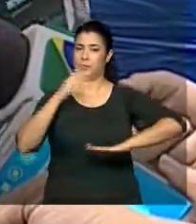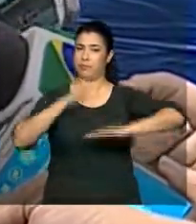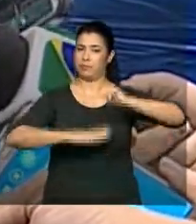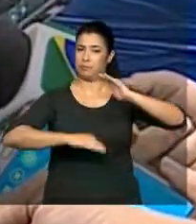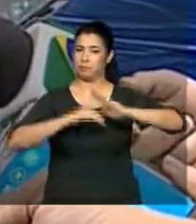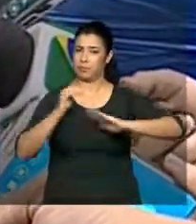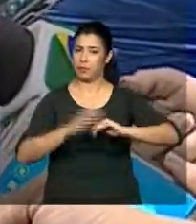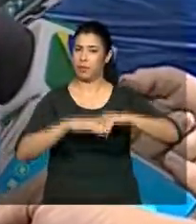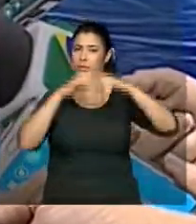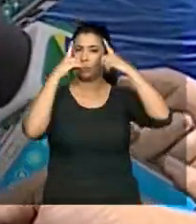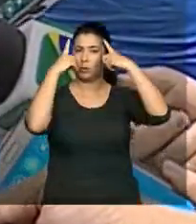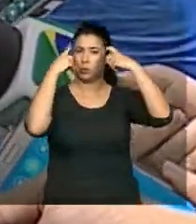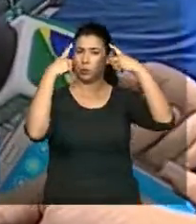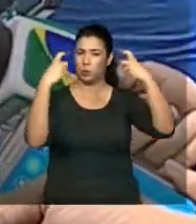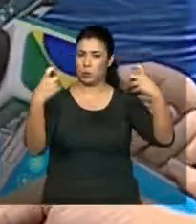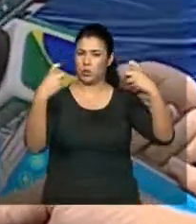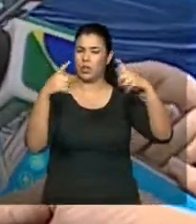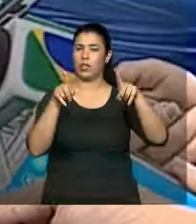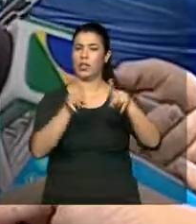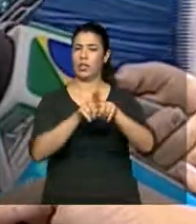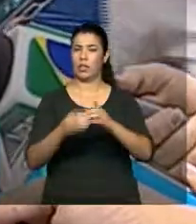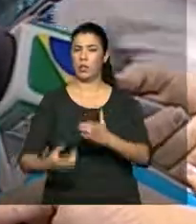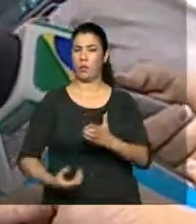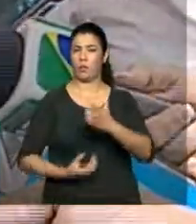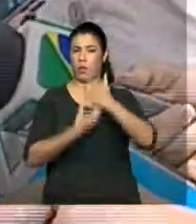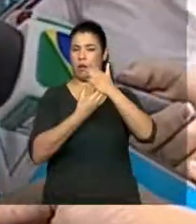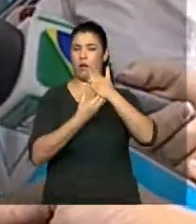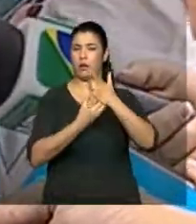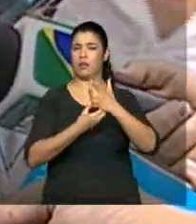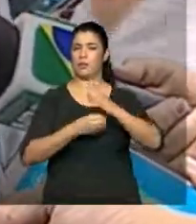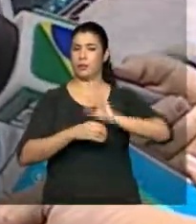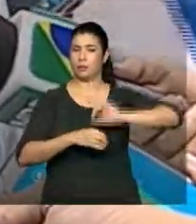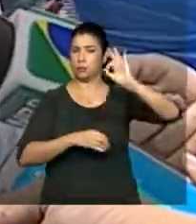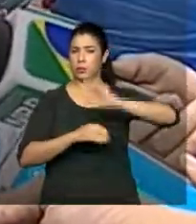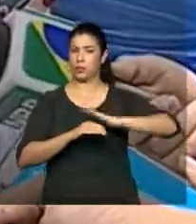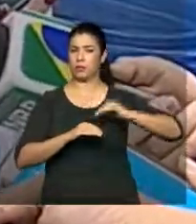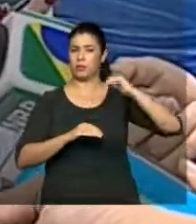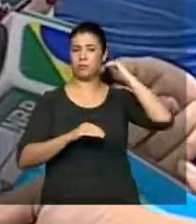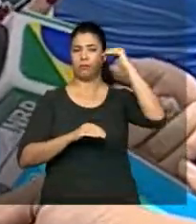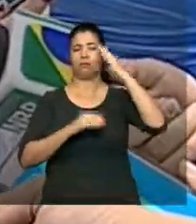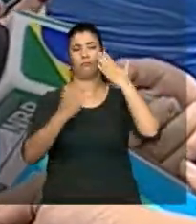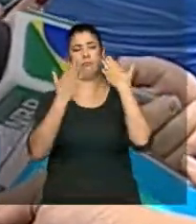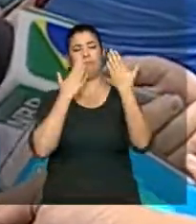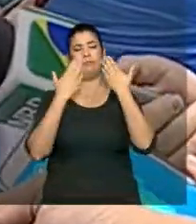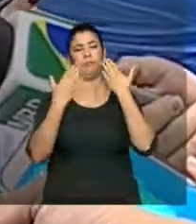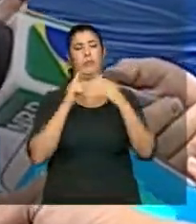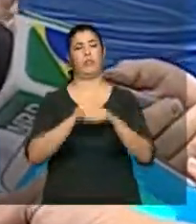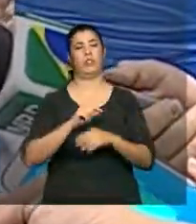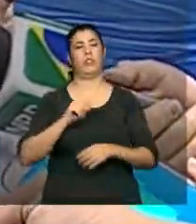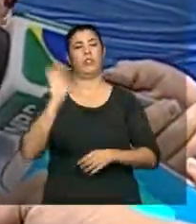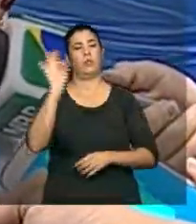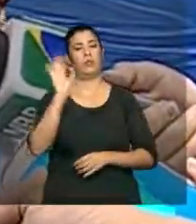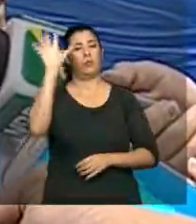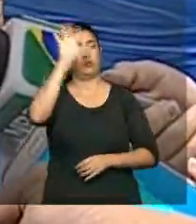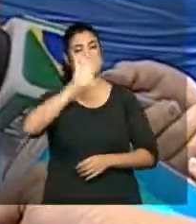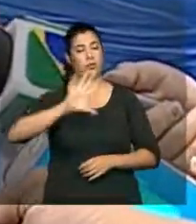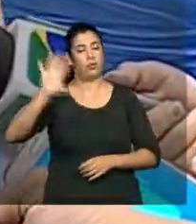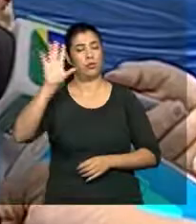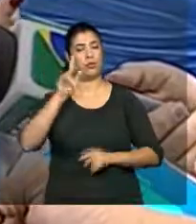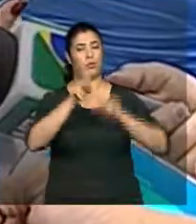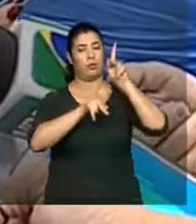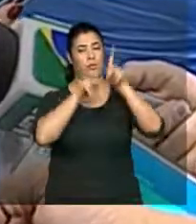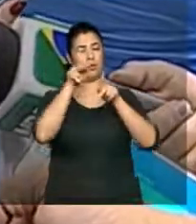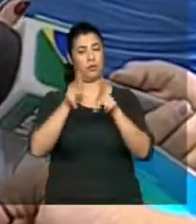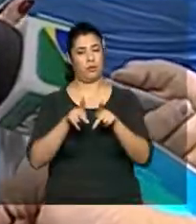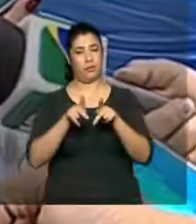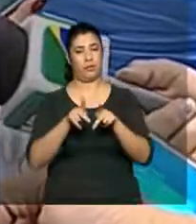por arma de fogo, é muito alto na comparação com o índice geral da população. Então,